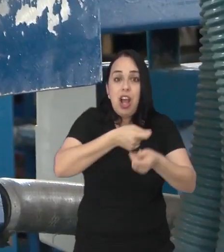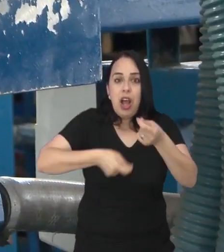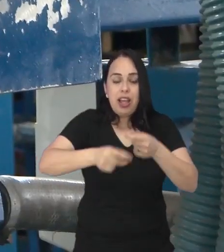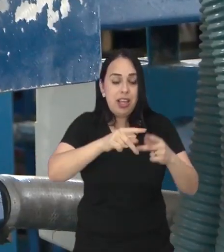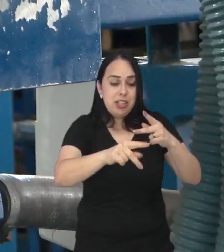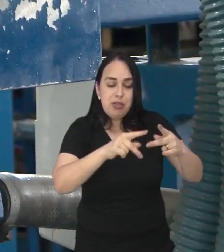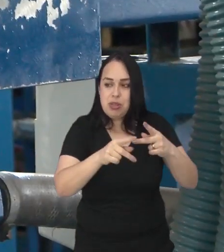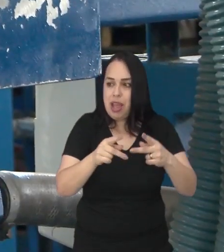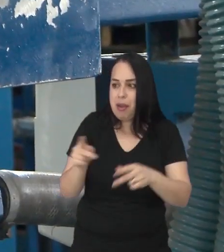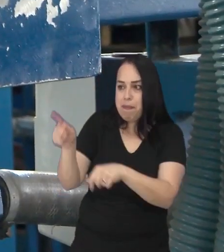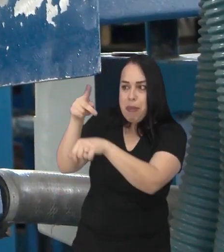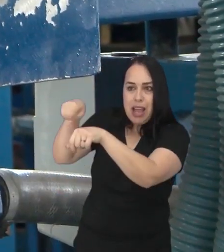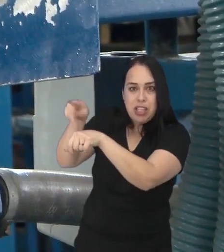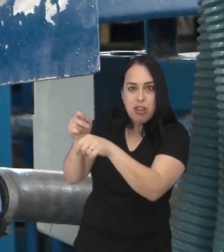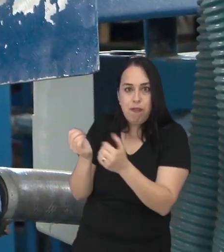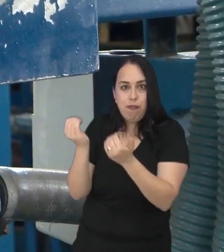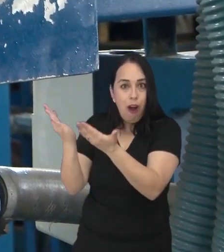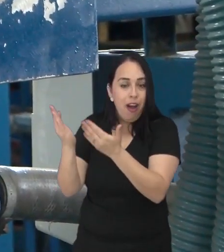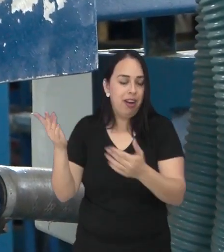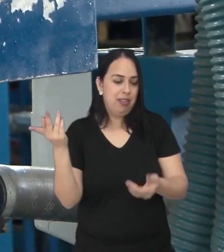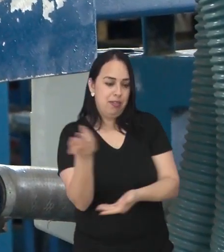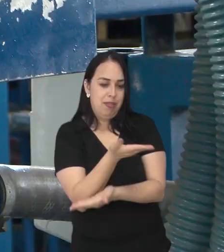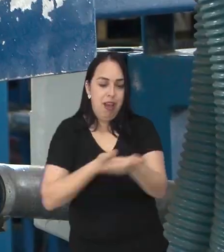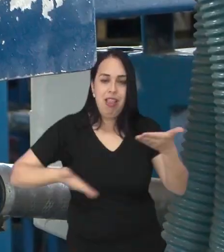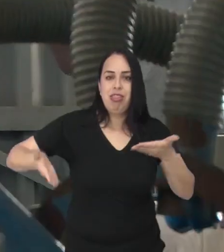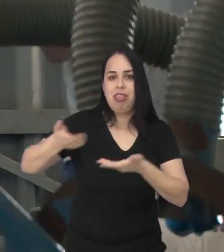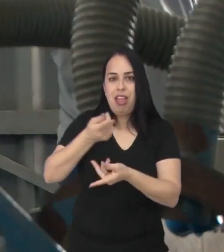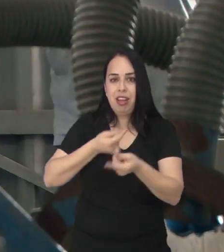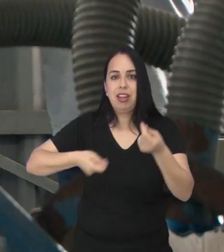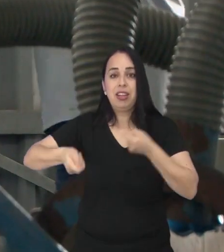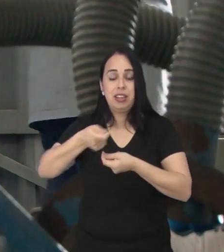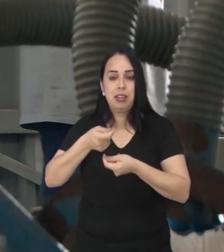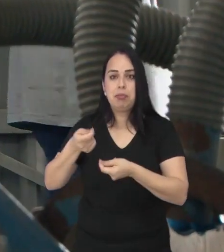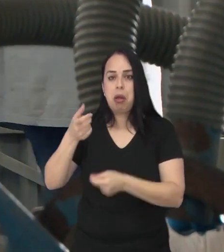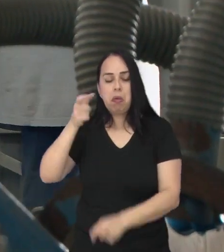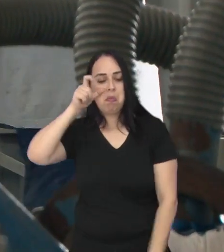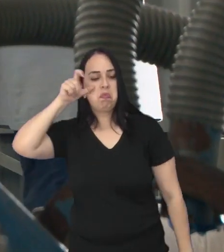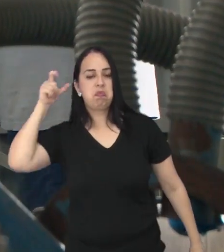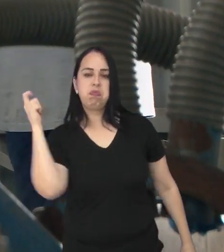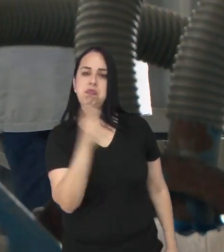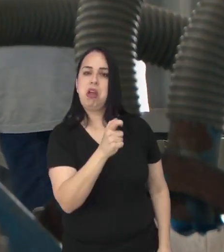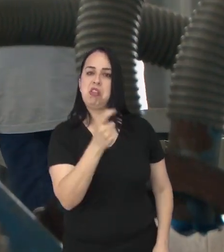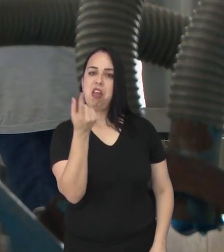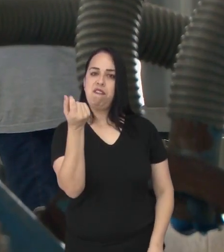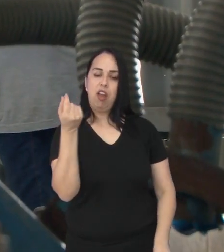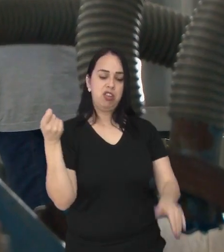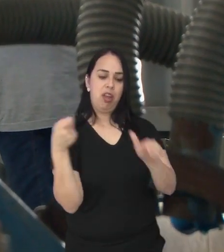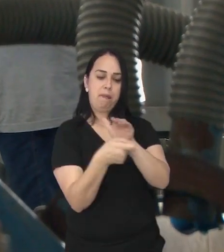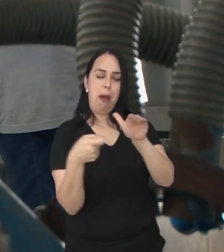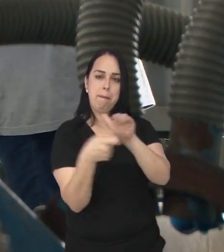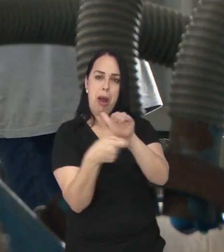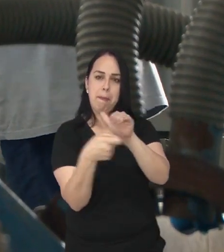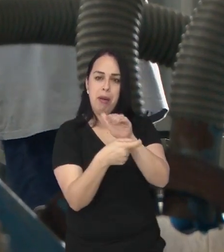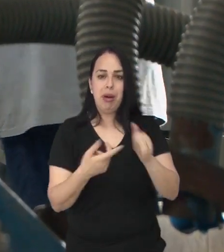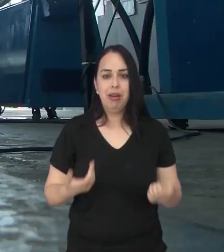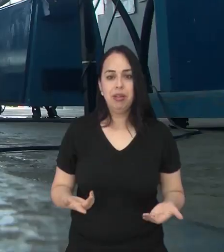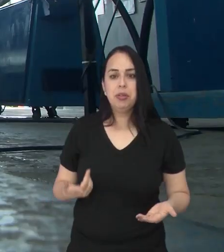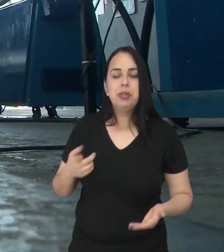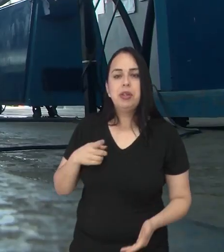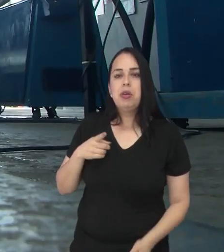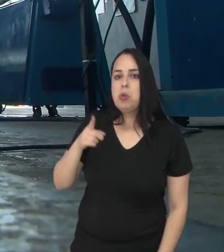facilitar negócios internacionais em São José. A ideia é desburocratizar processos para